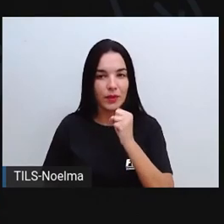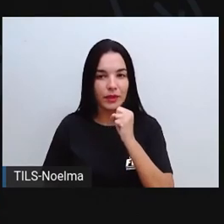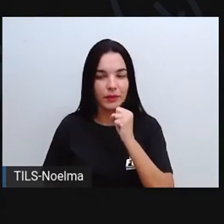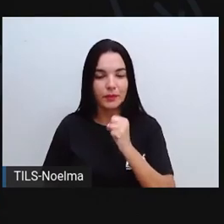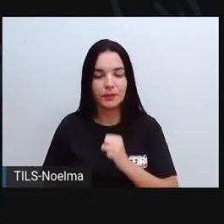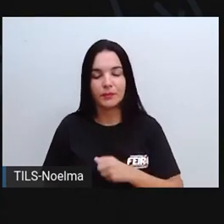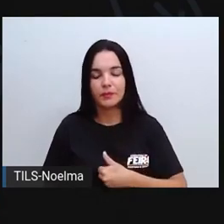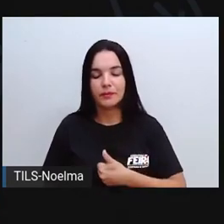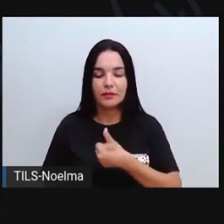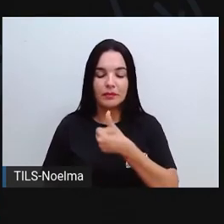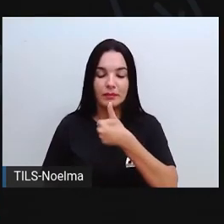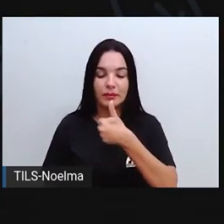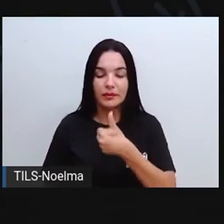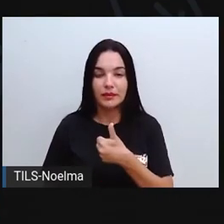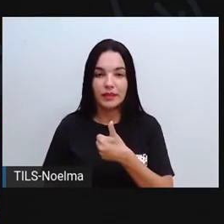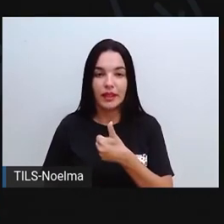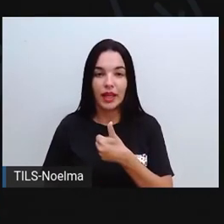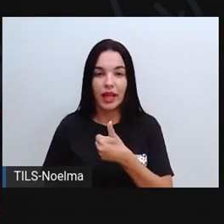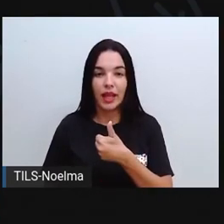18,